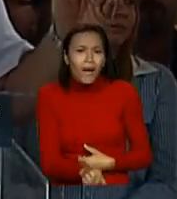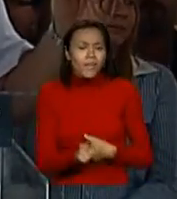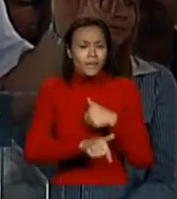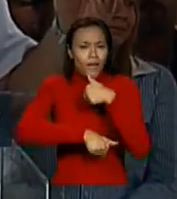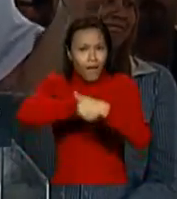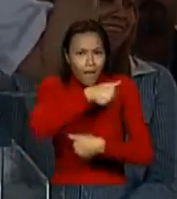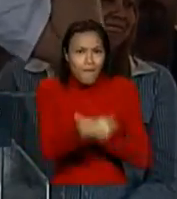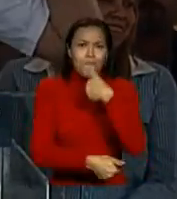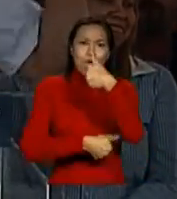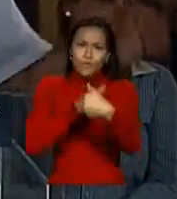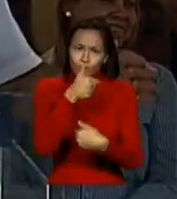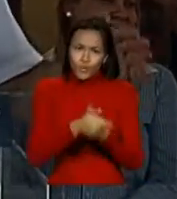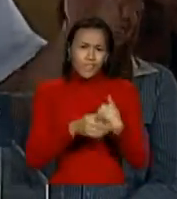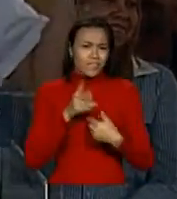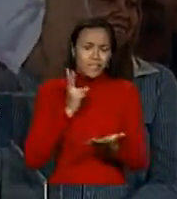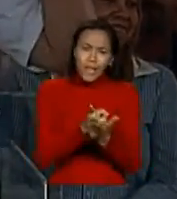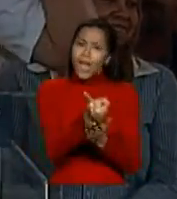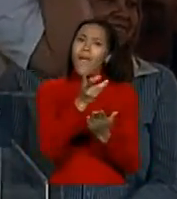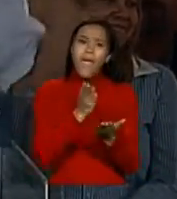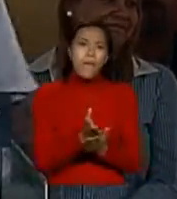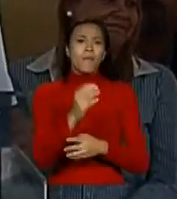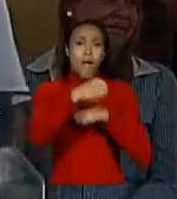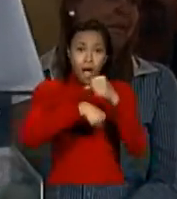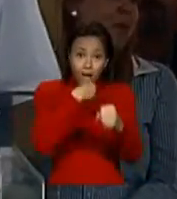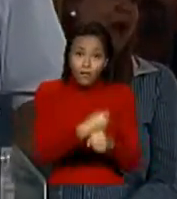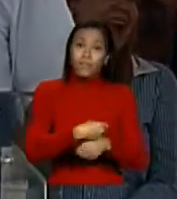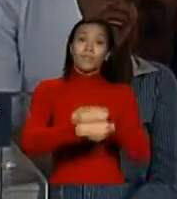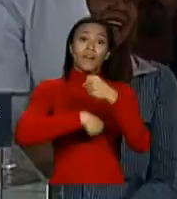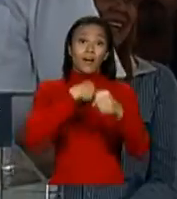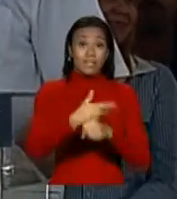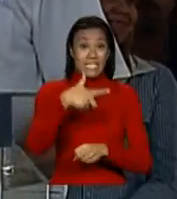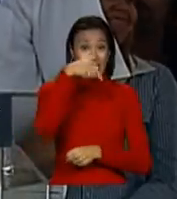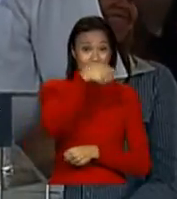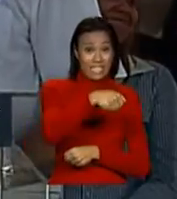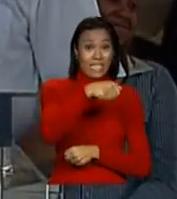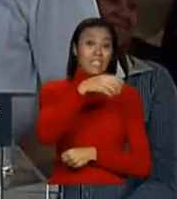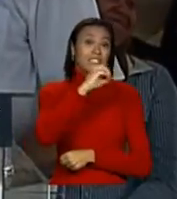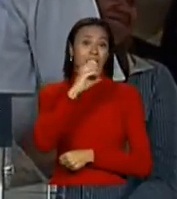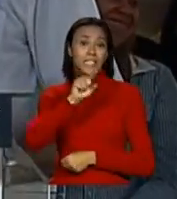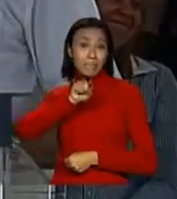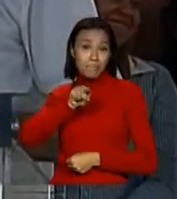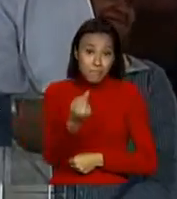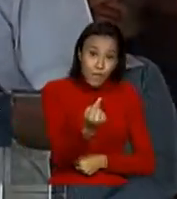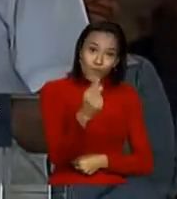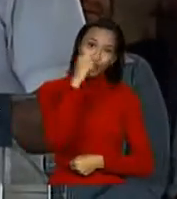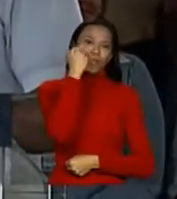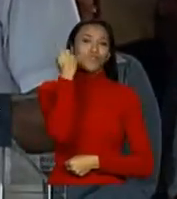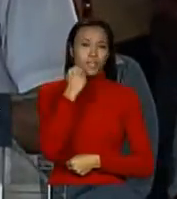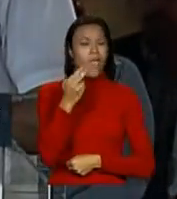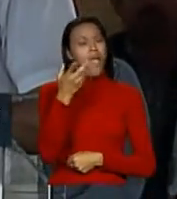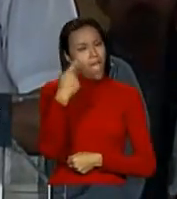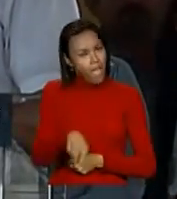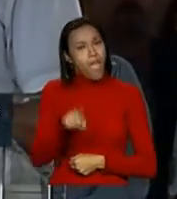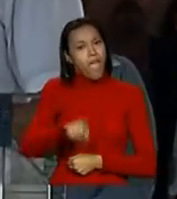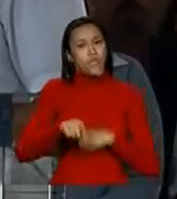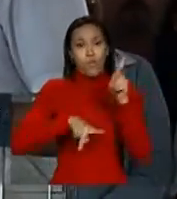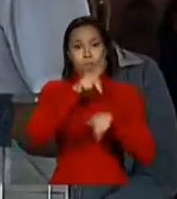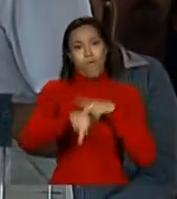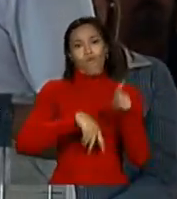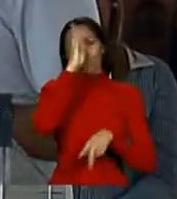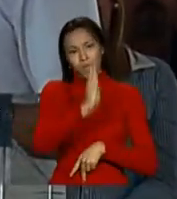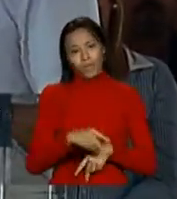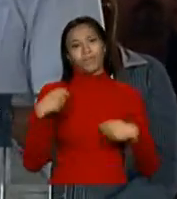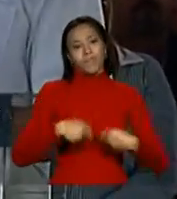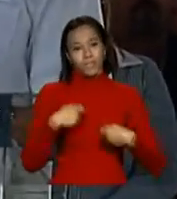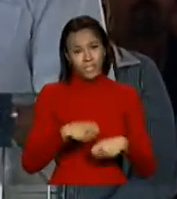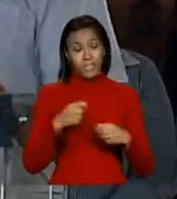para que a gente chegue a fazer todo ano 700000 cirurgias de catarata porque é isso que o povo brasileiro precisa pra